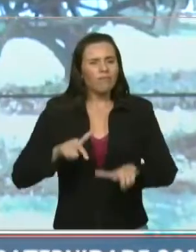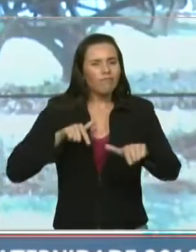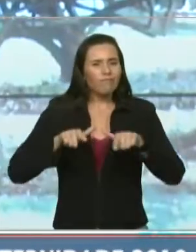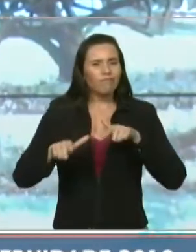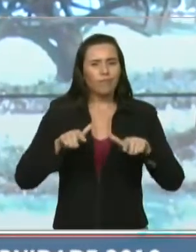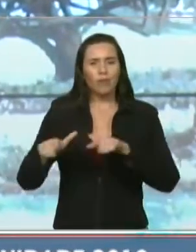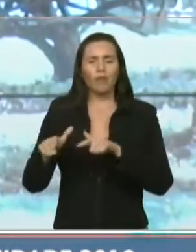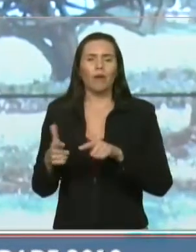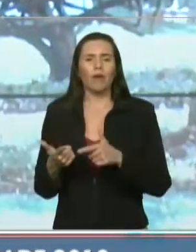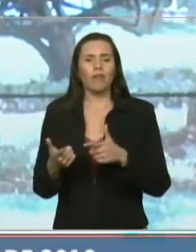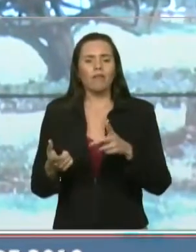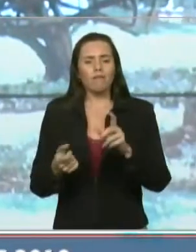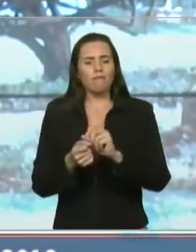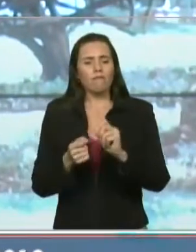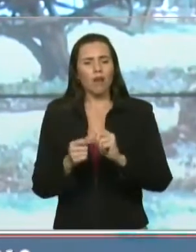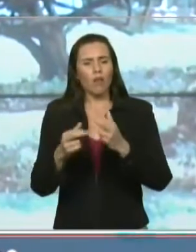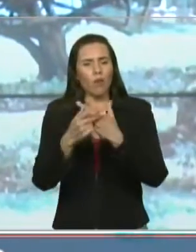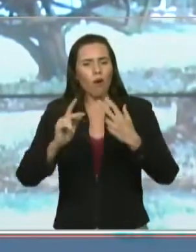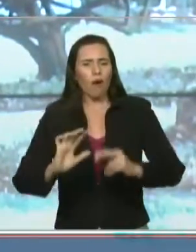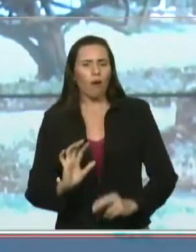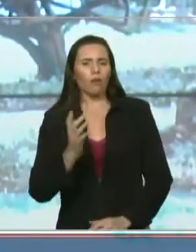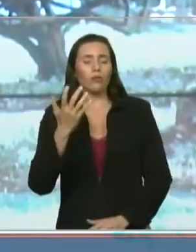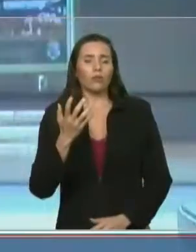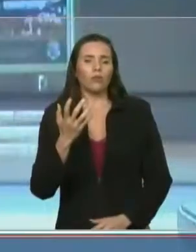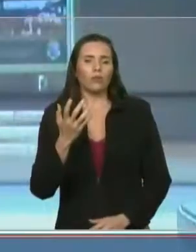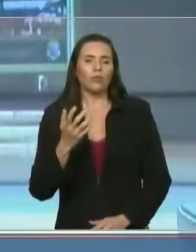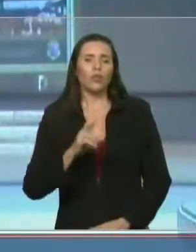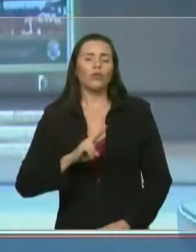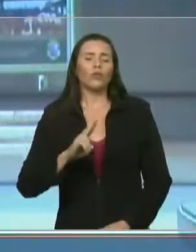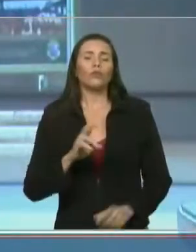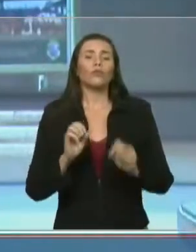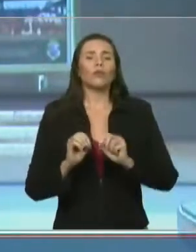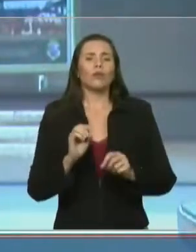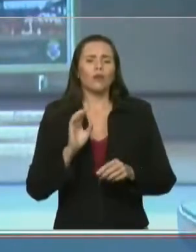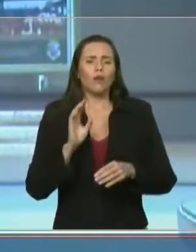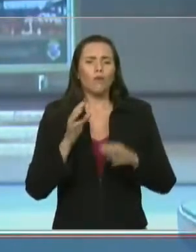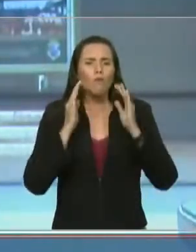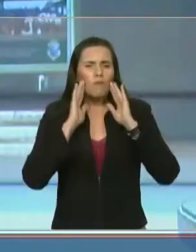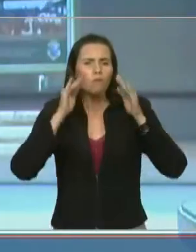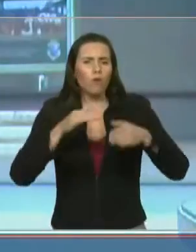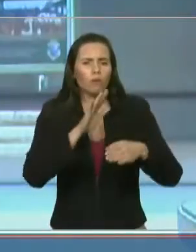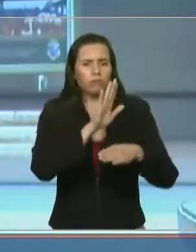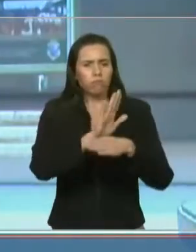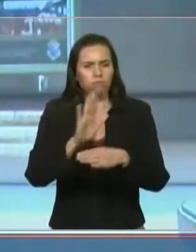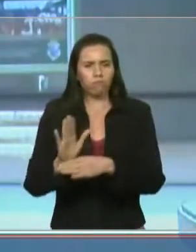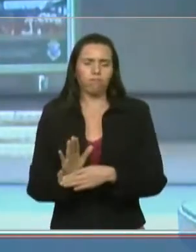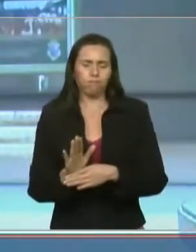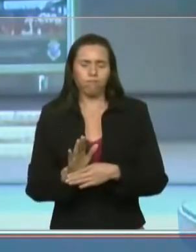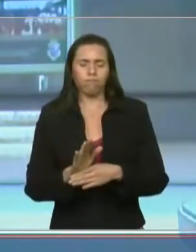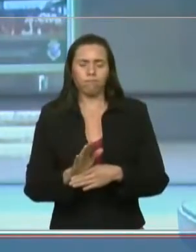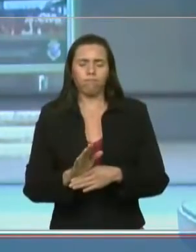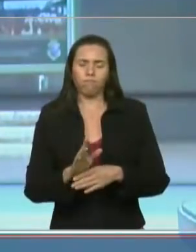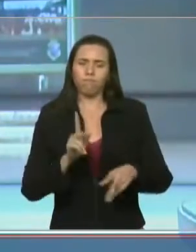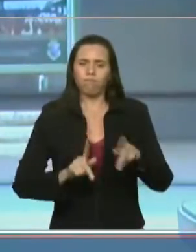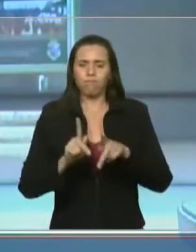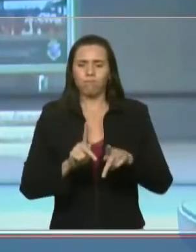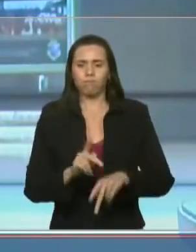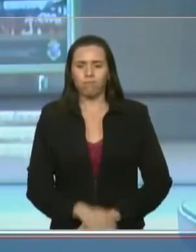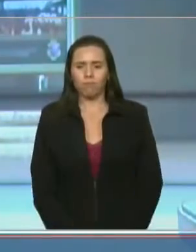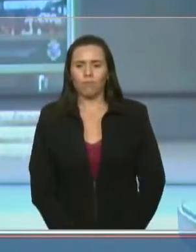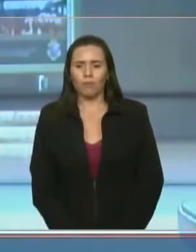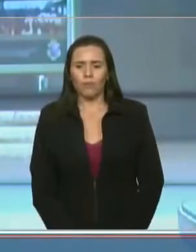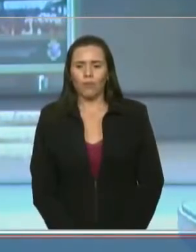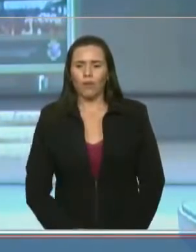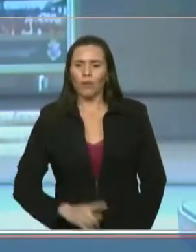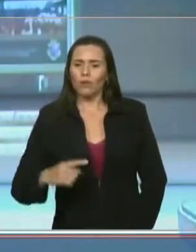efetiva ações em nome do bem público. Aquilo que a comunidade precisa ter e deseja ter, e que um